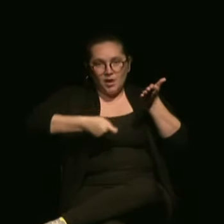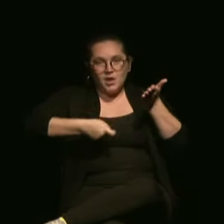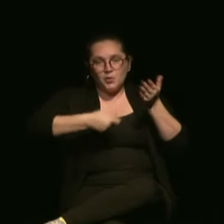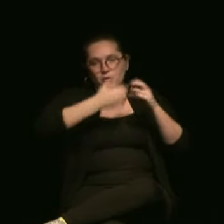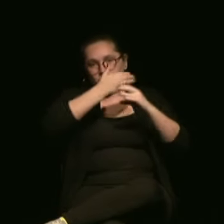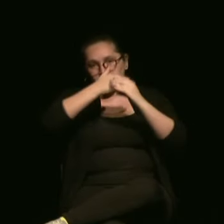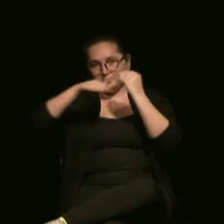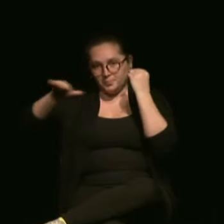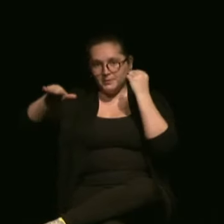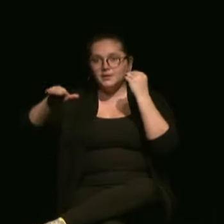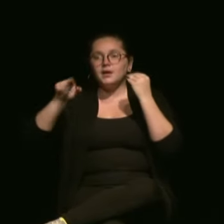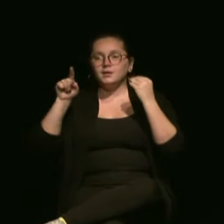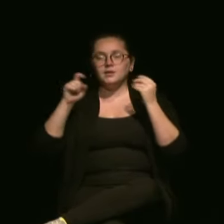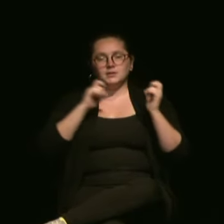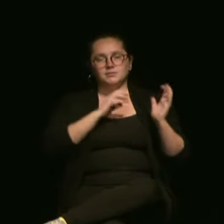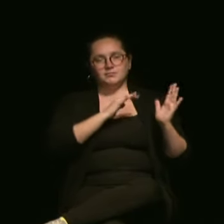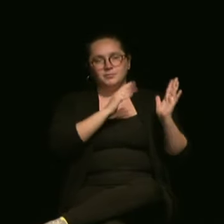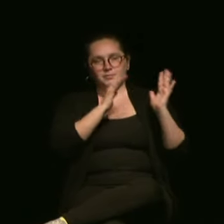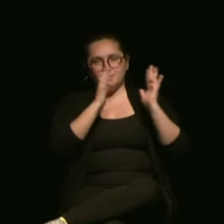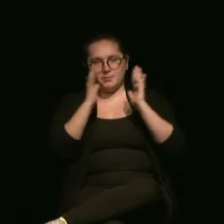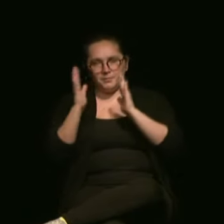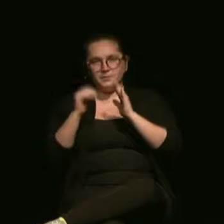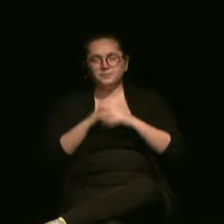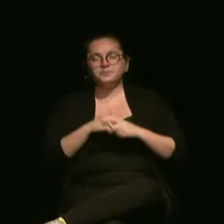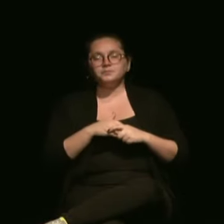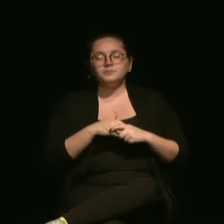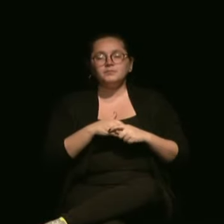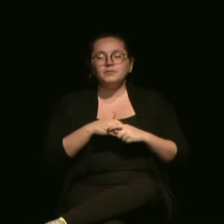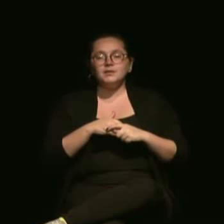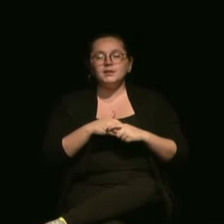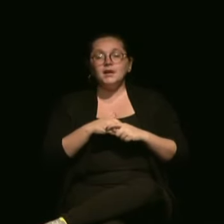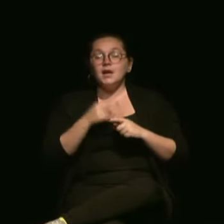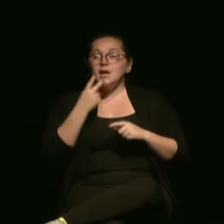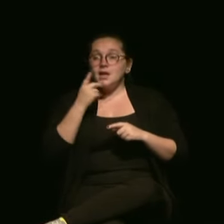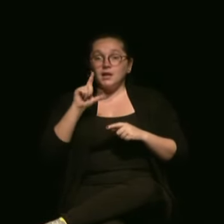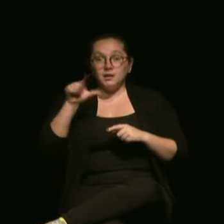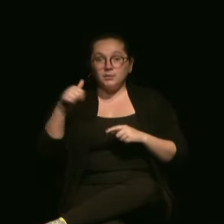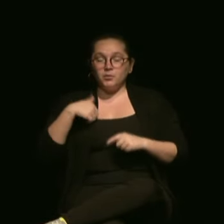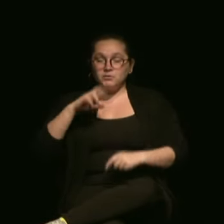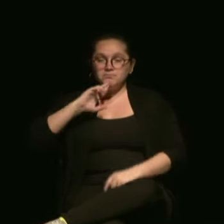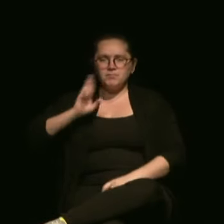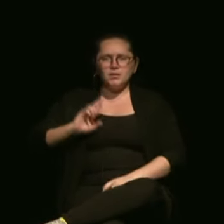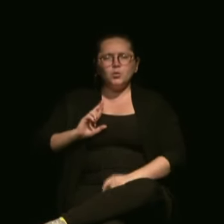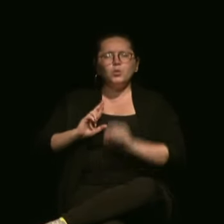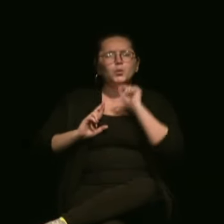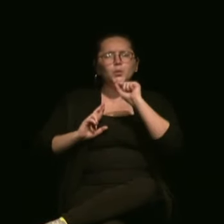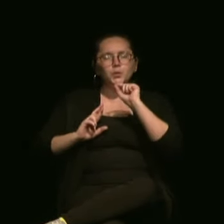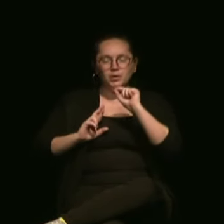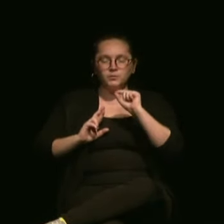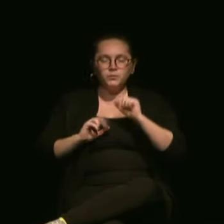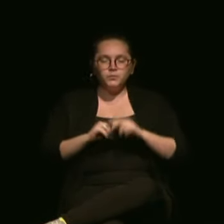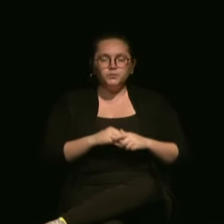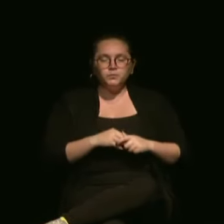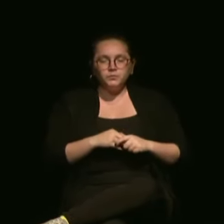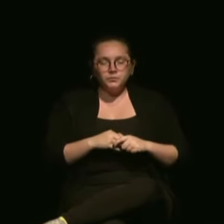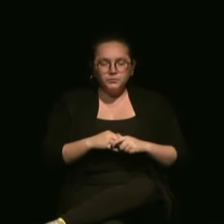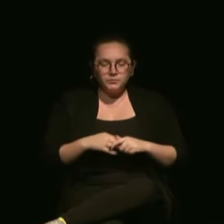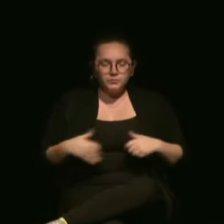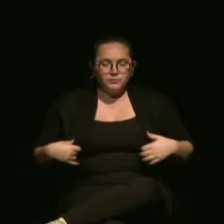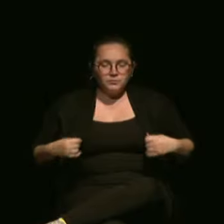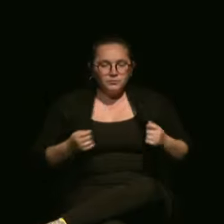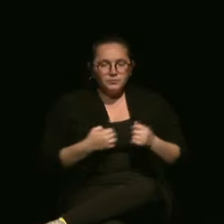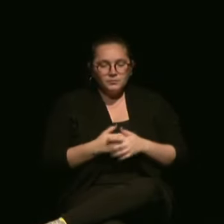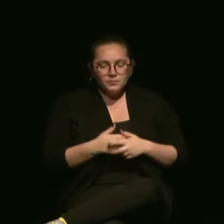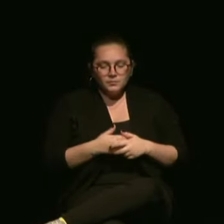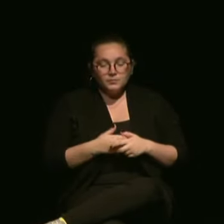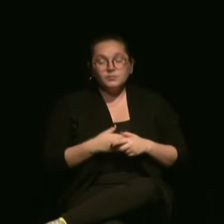desse trecho sobre o CG de Oricuri, me mandou um e-mail dizendo o seguinte, e aqui